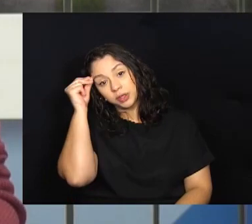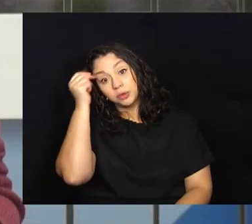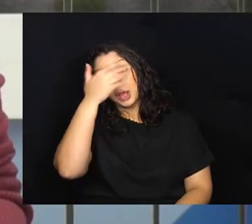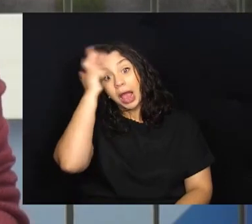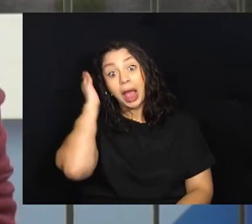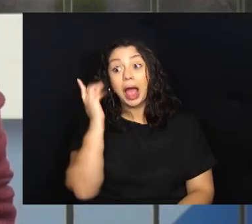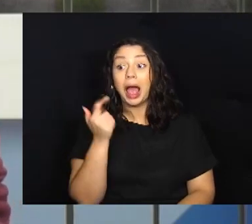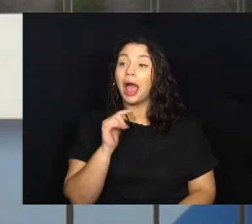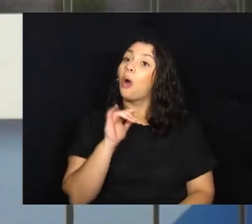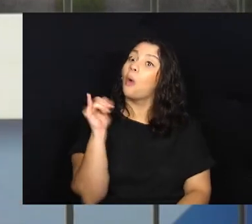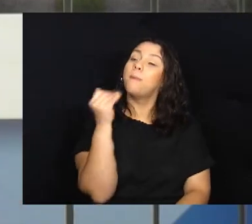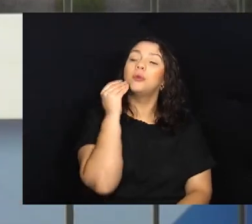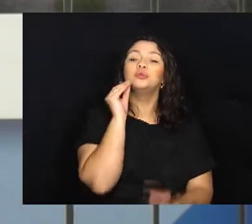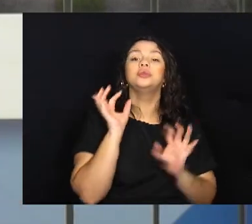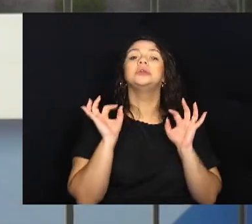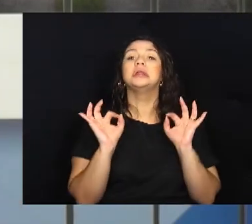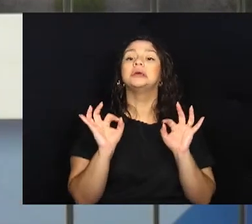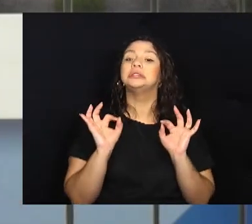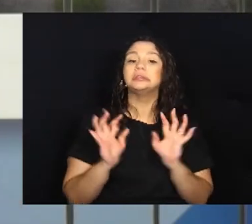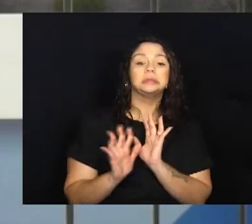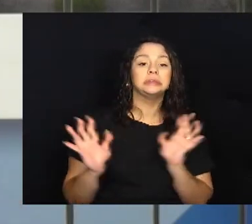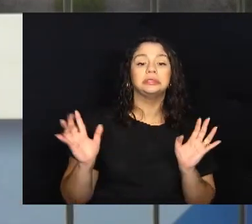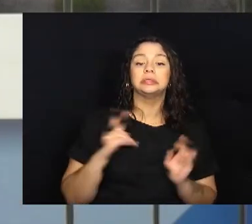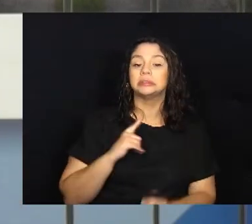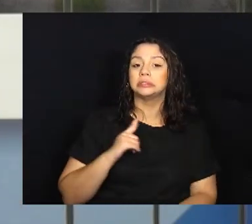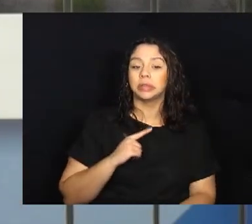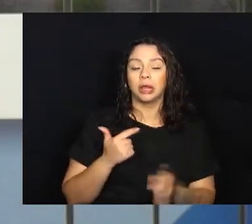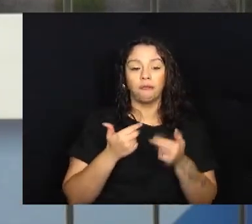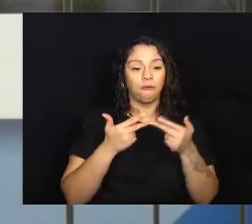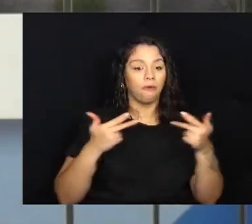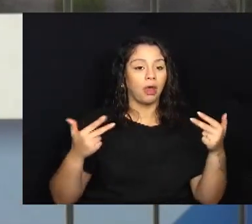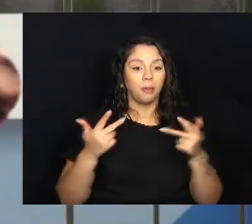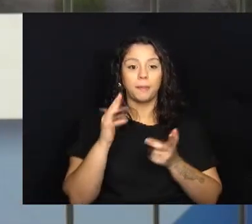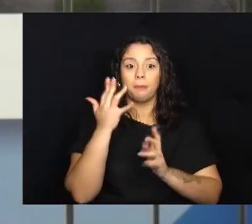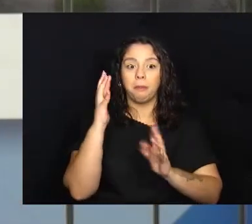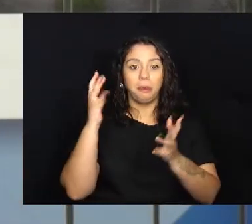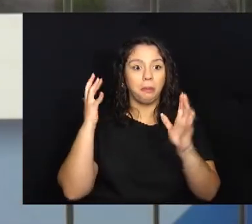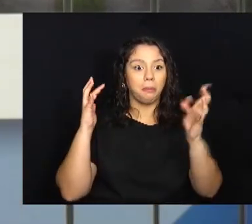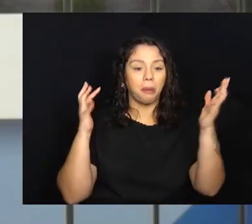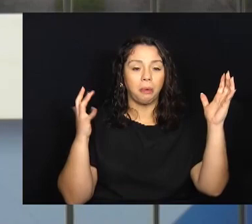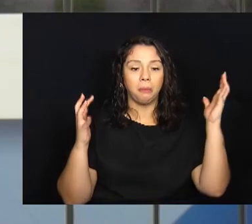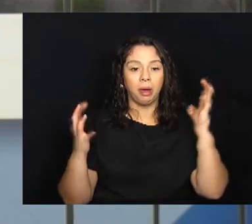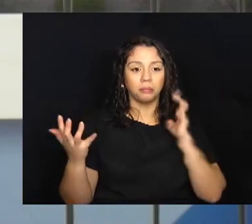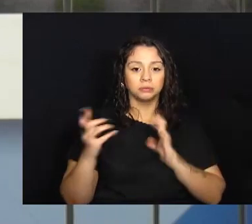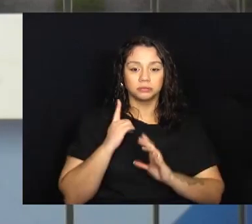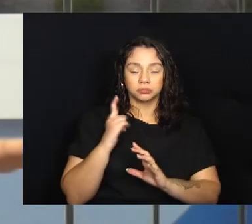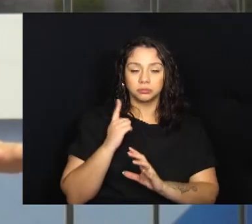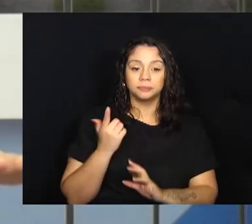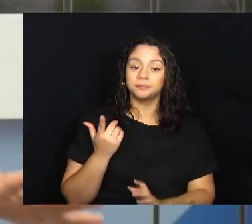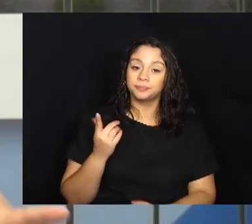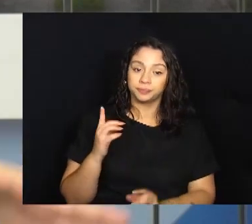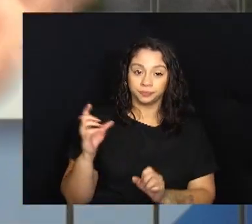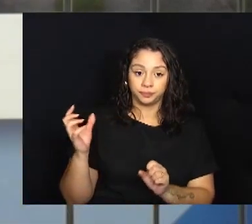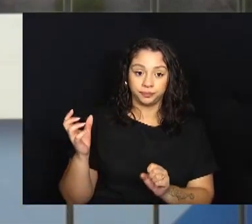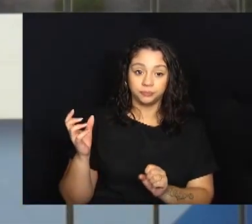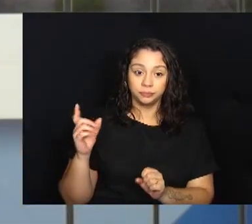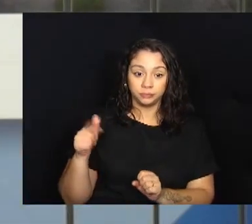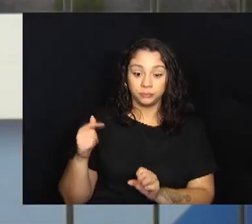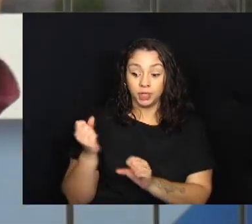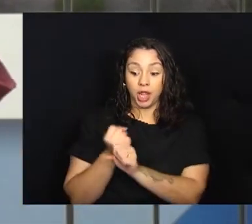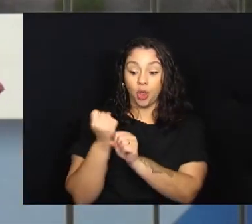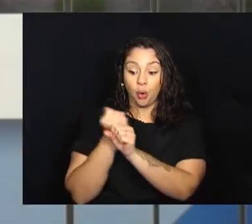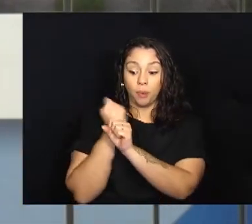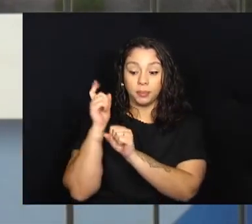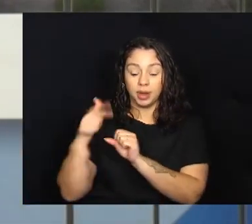era oportunidade de acabar com fazer várias obras, né? Geralmente fazer obra é botar